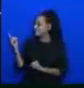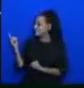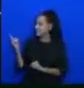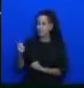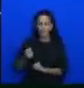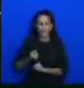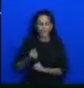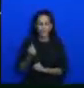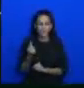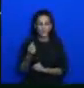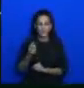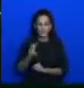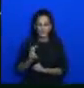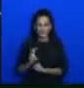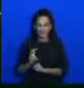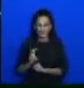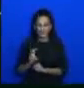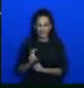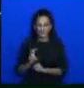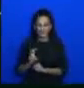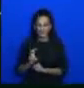Número 15.